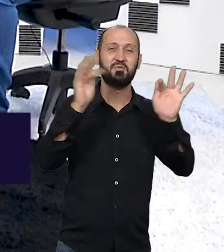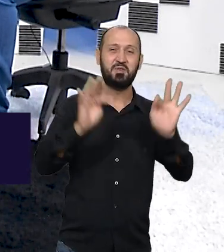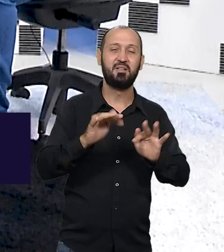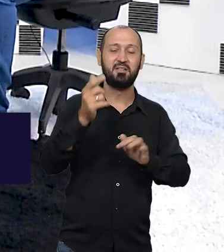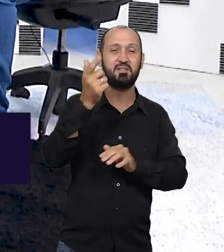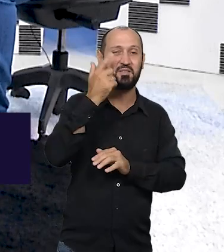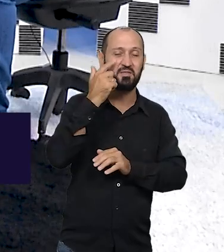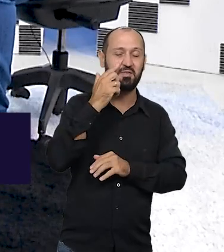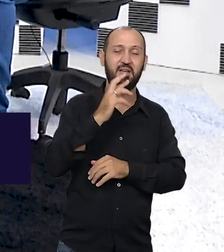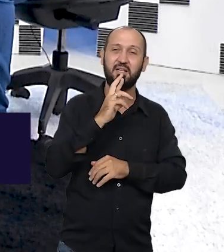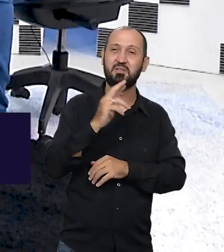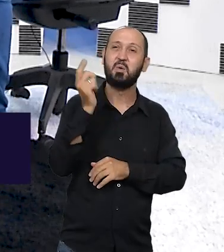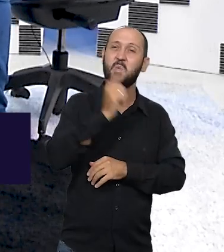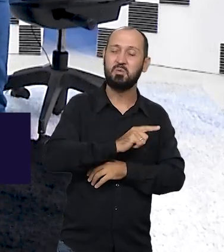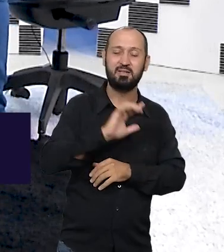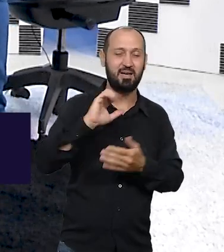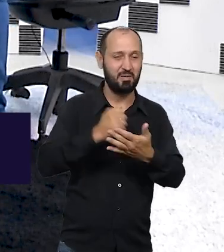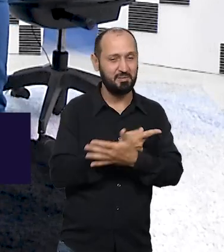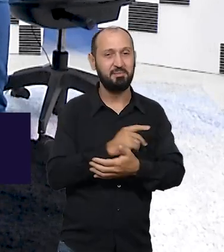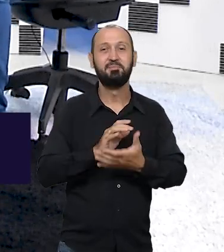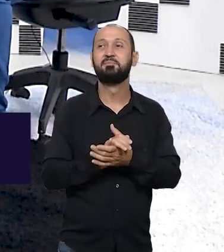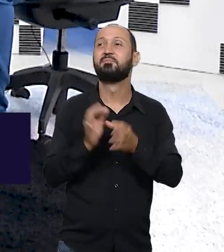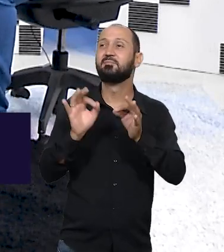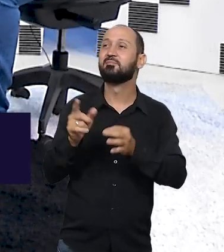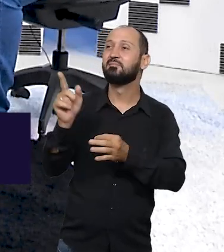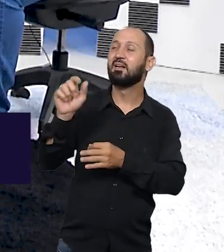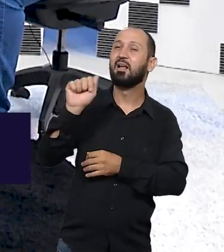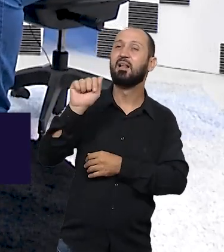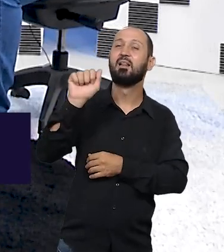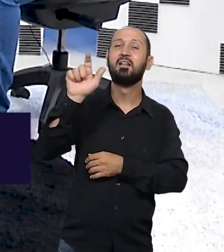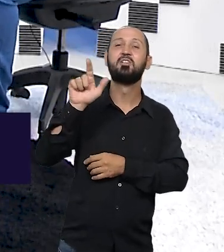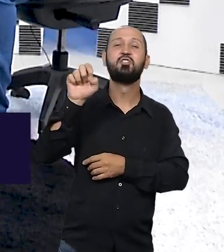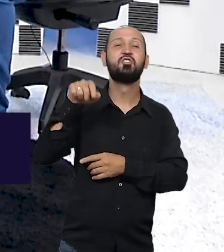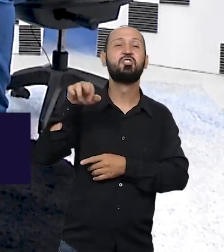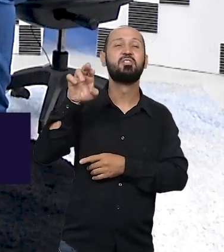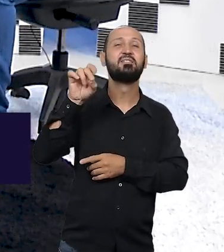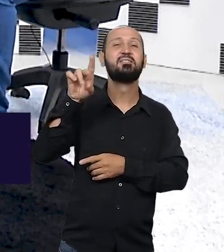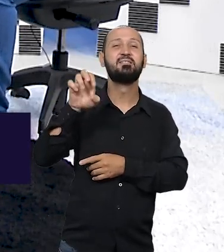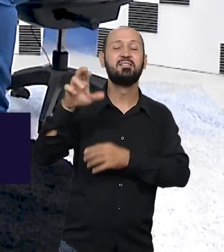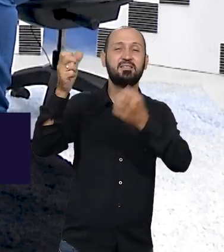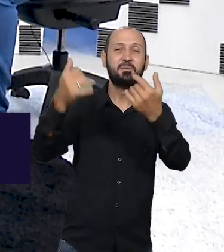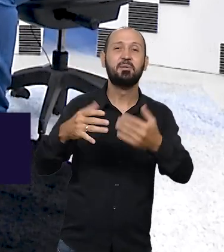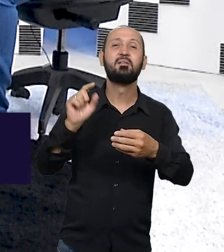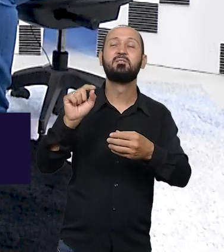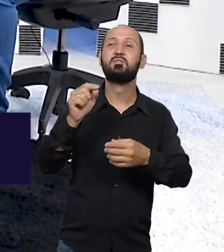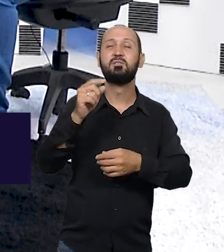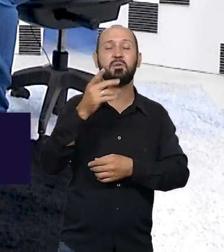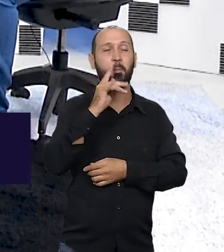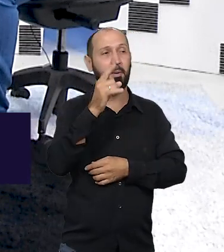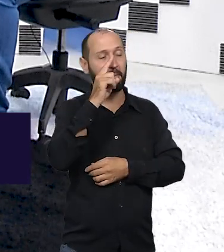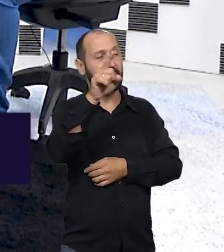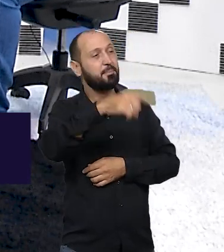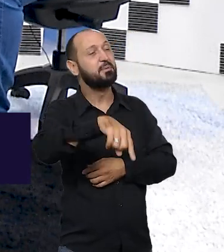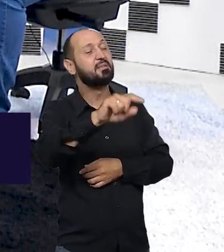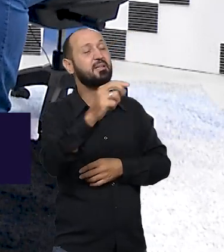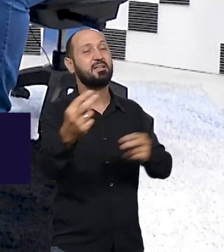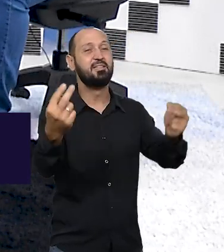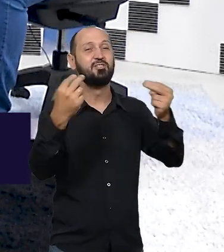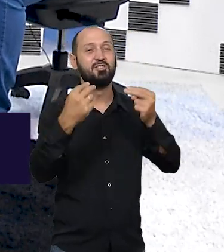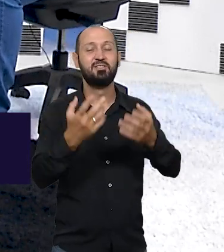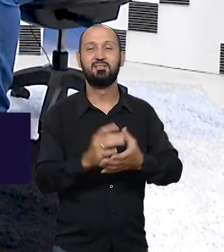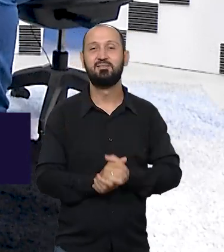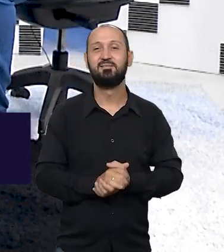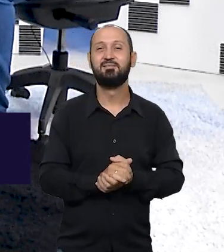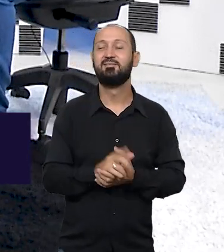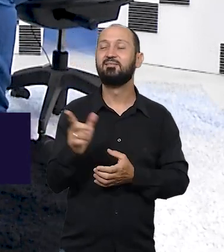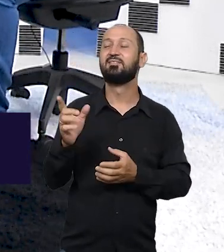que o resultado acontece. Certo. E você, Alexandre, eu queria que você também falasse de um pai para os pais que estão nos assistindo, né?